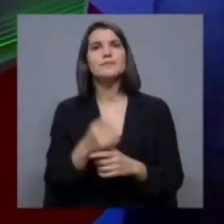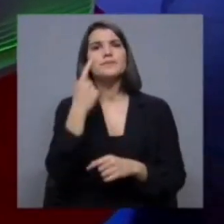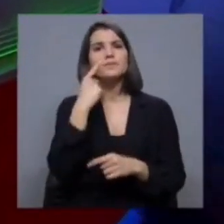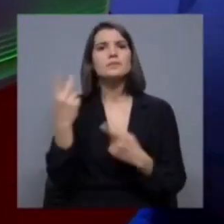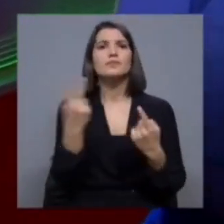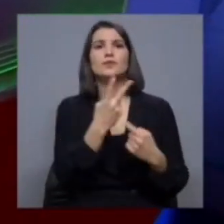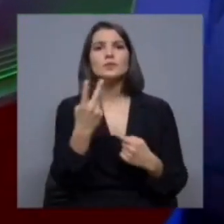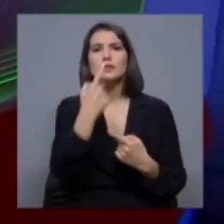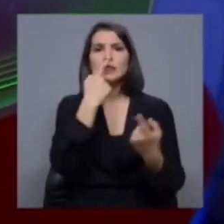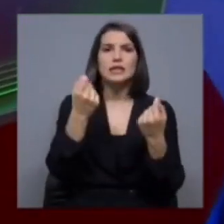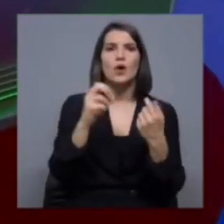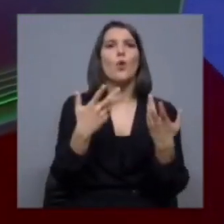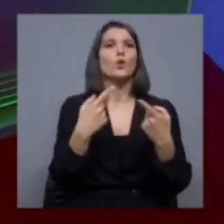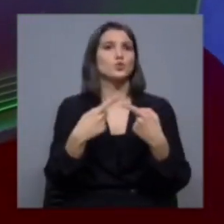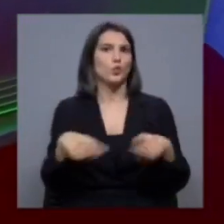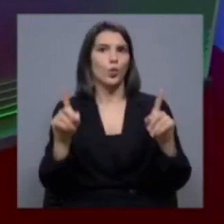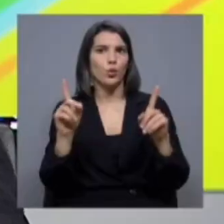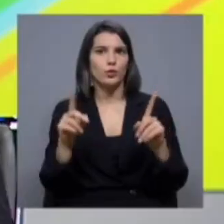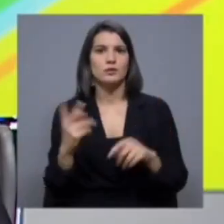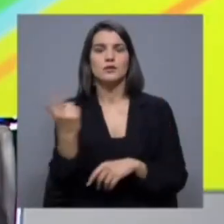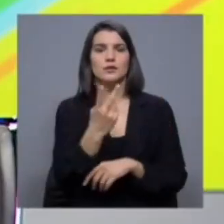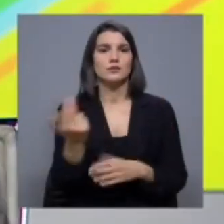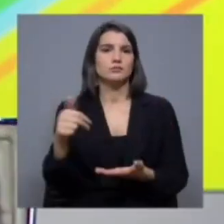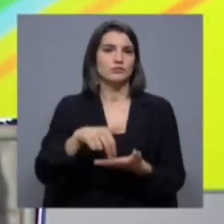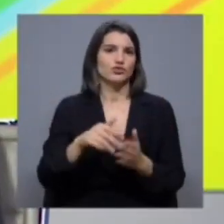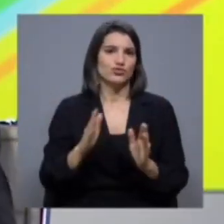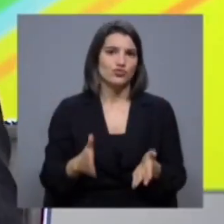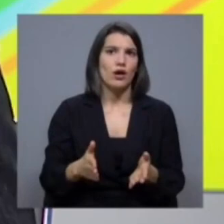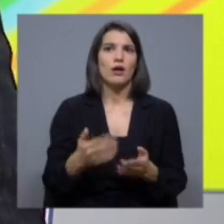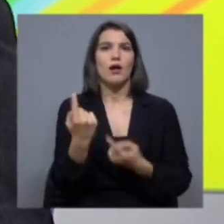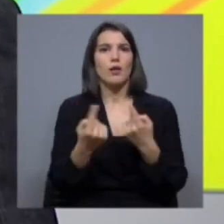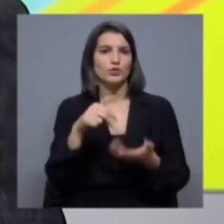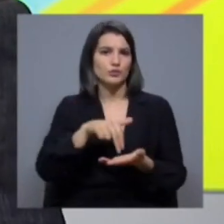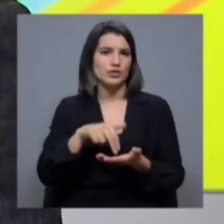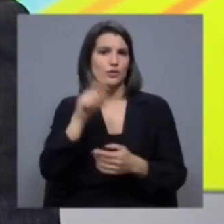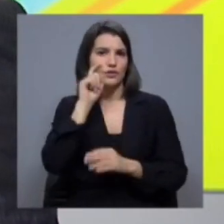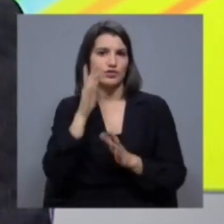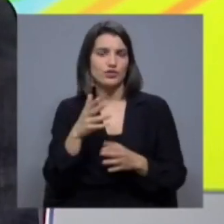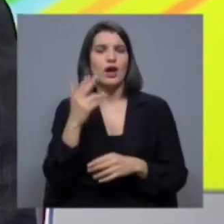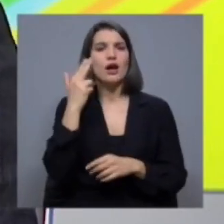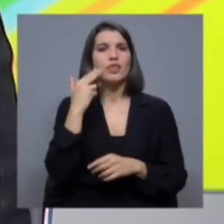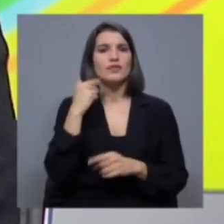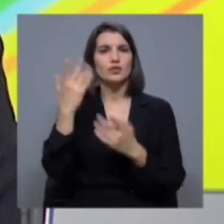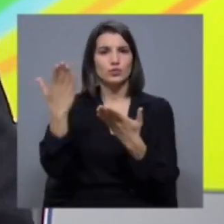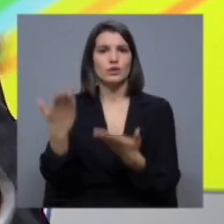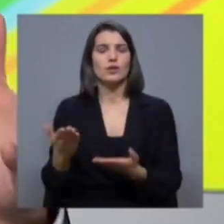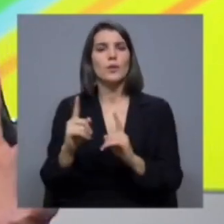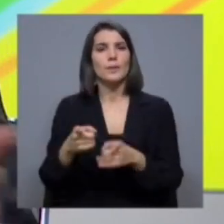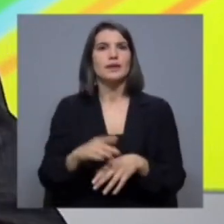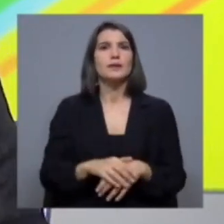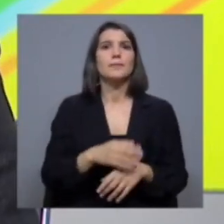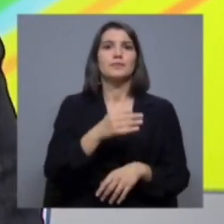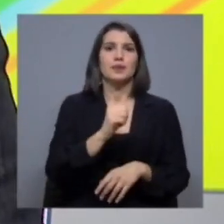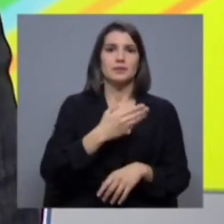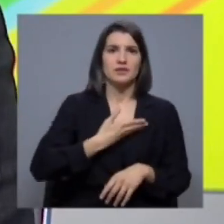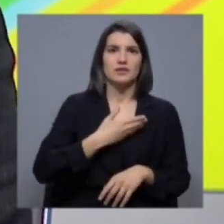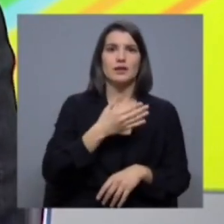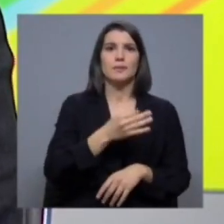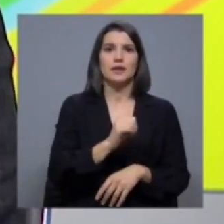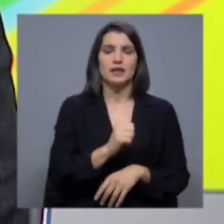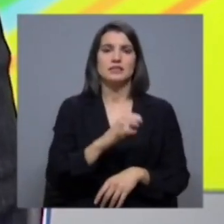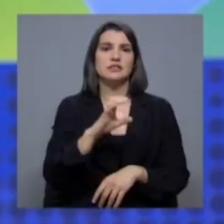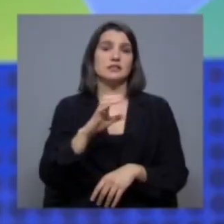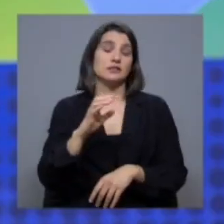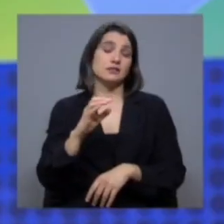único que vos separa os anos aqui tiveram já defenderam algumas posições Adventure comece por ti psd-cds iniciativa Liberal